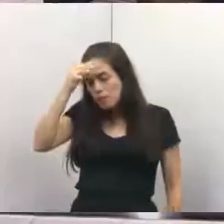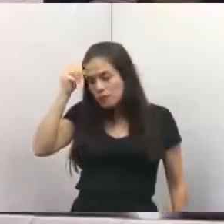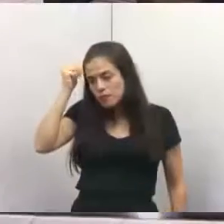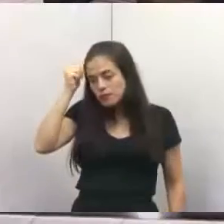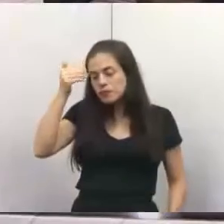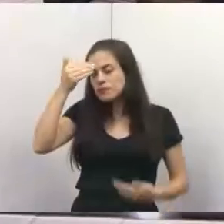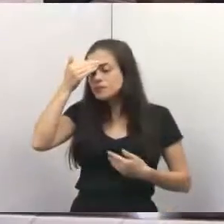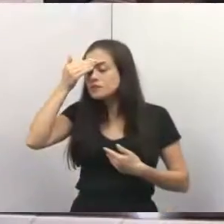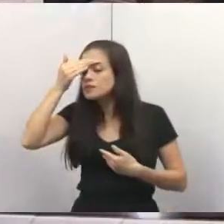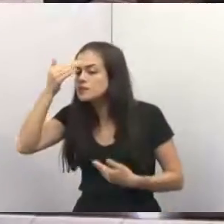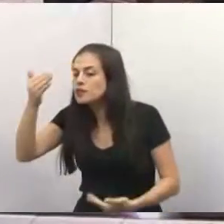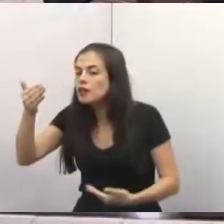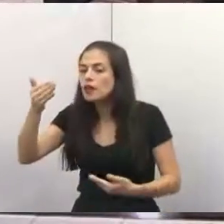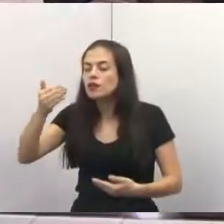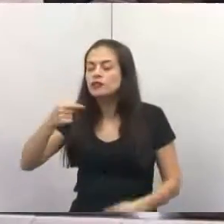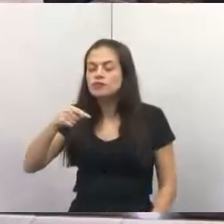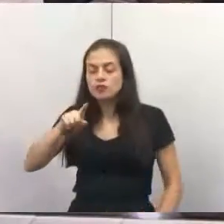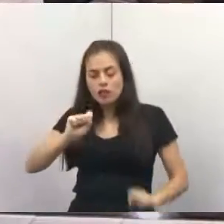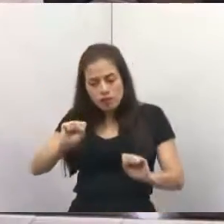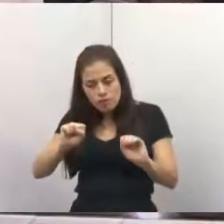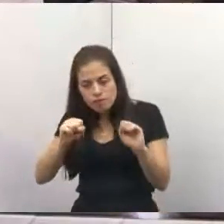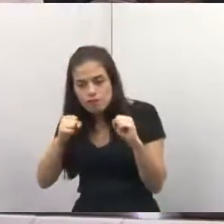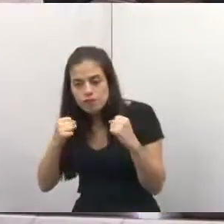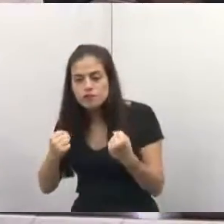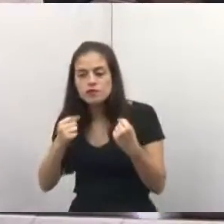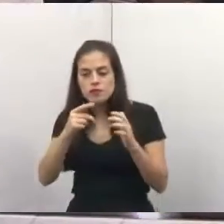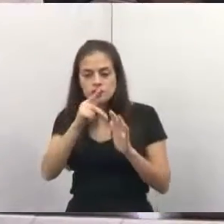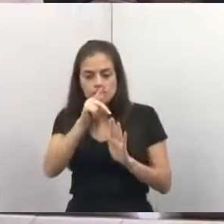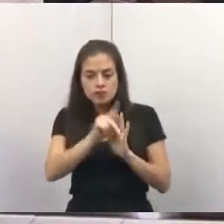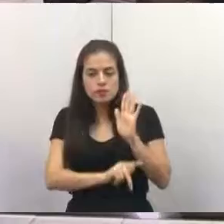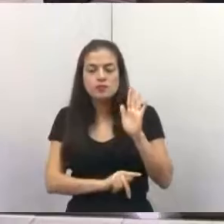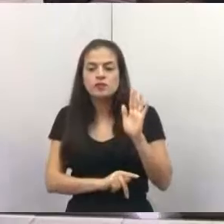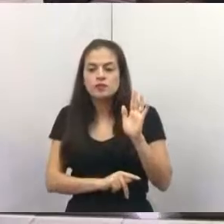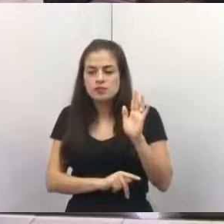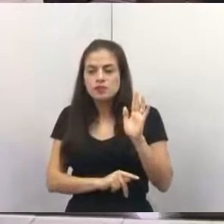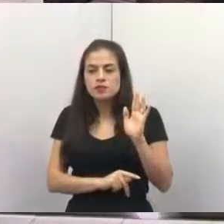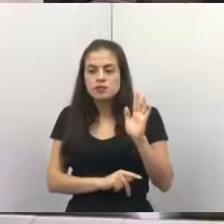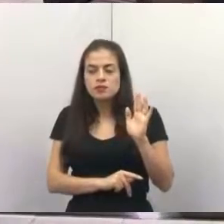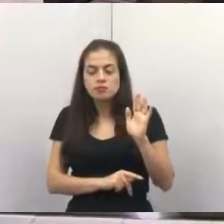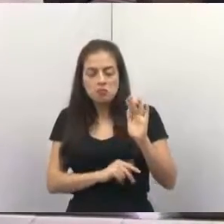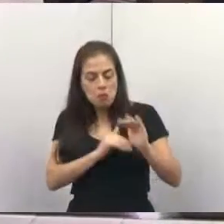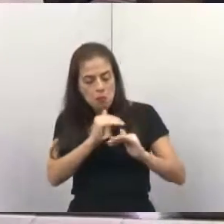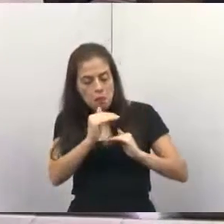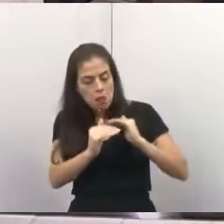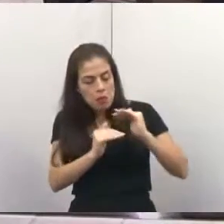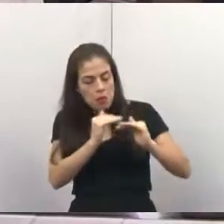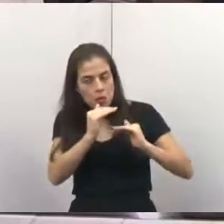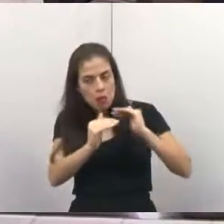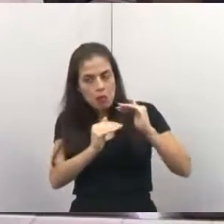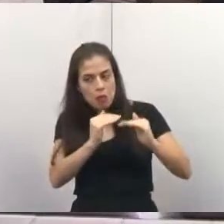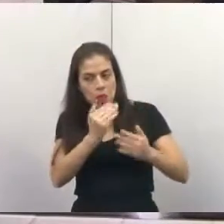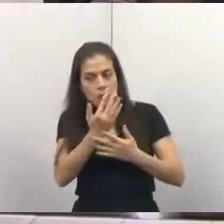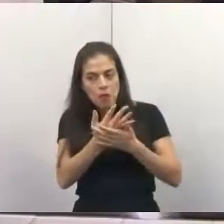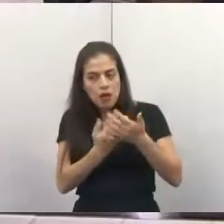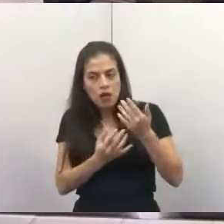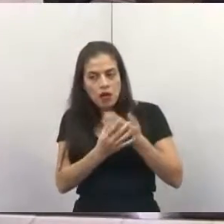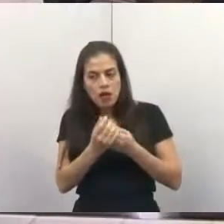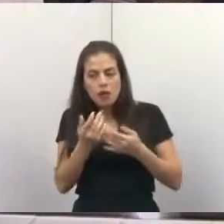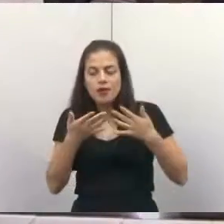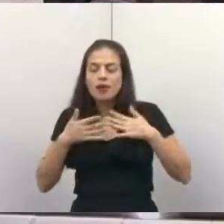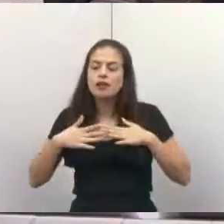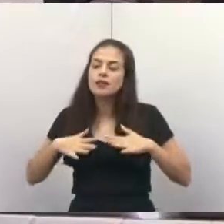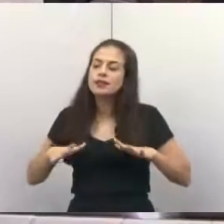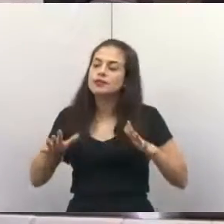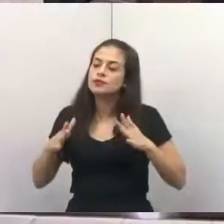mais esse tempo e você poder defender esse projeto que realmente foi construído a várias mãos e